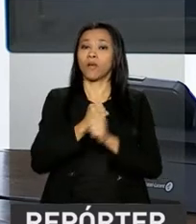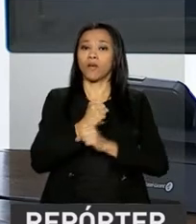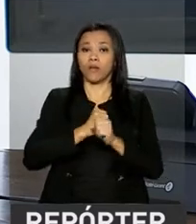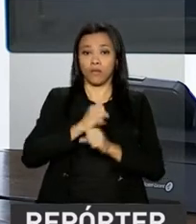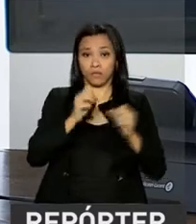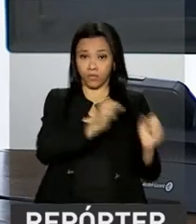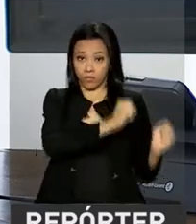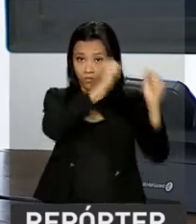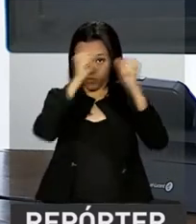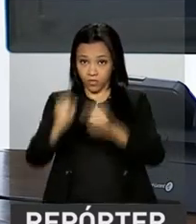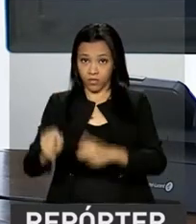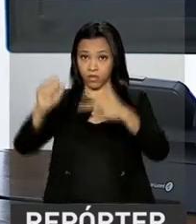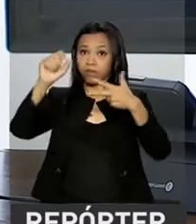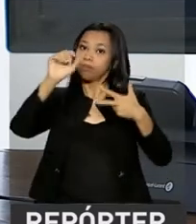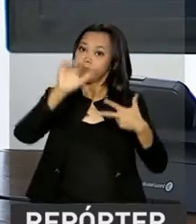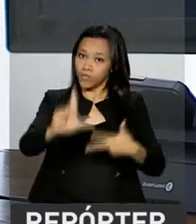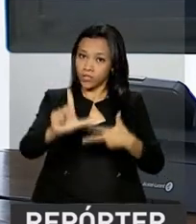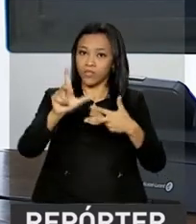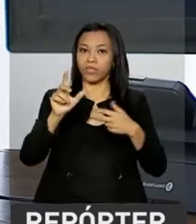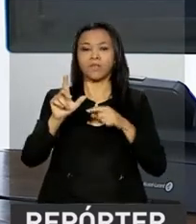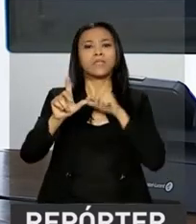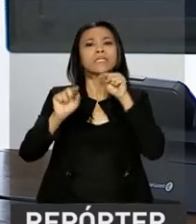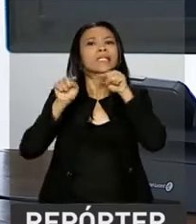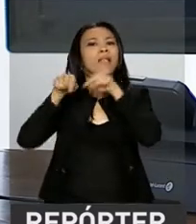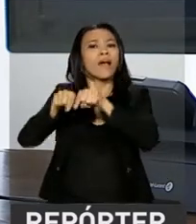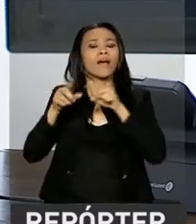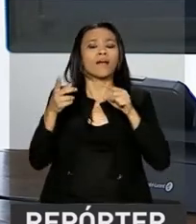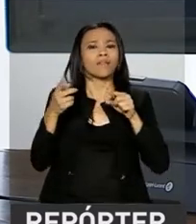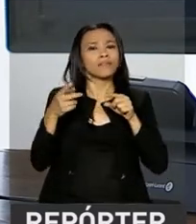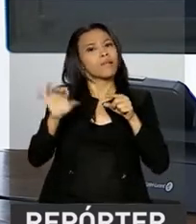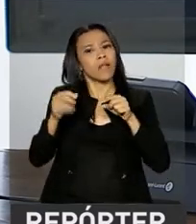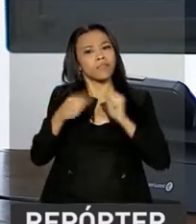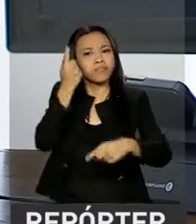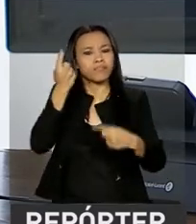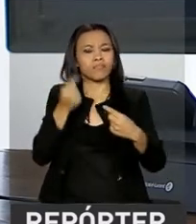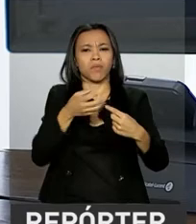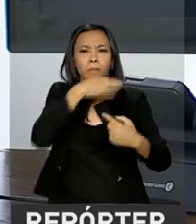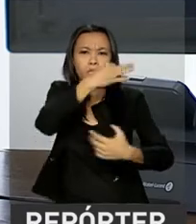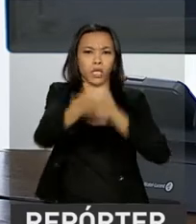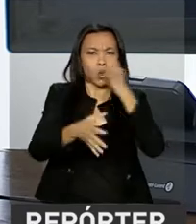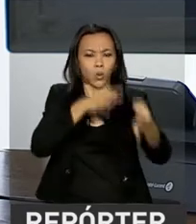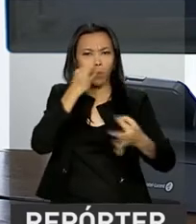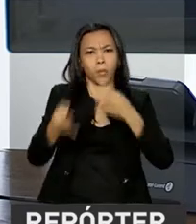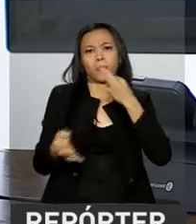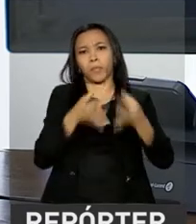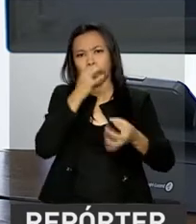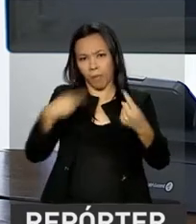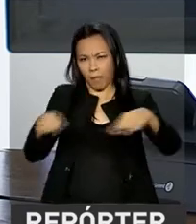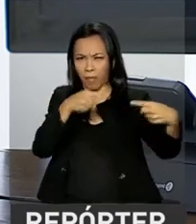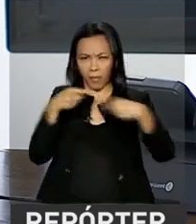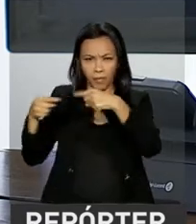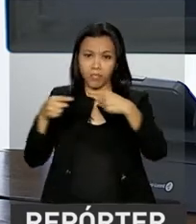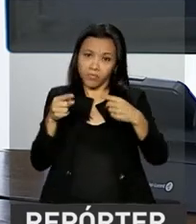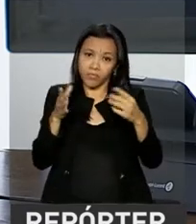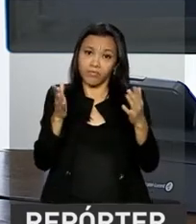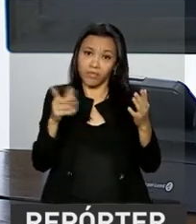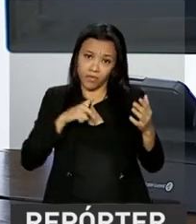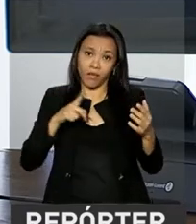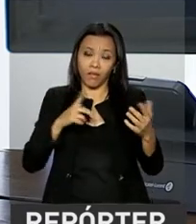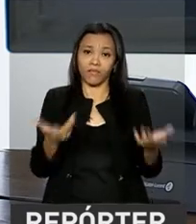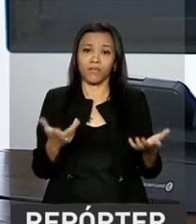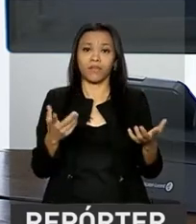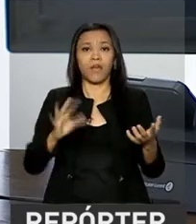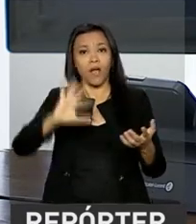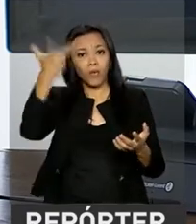no parlamento dia naturalmente observações objeções sugestões como realmente aconteceu isso